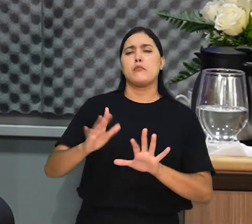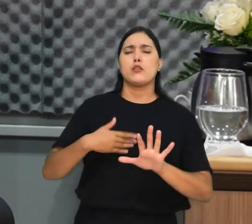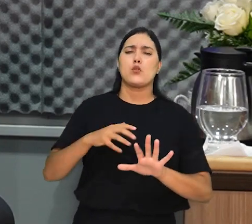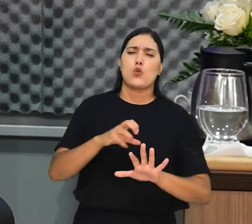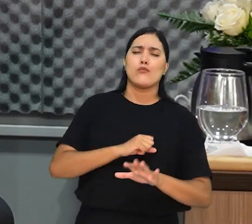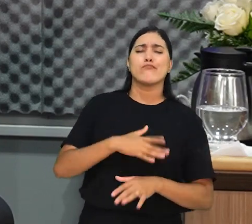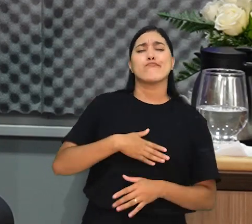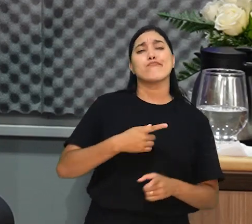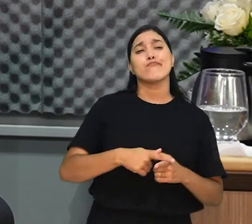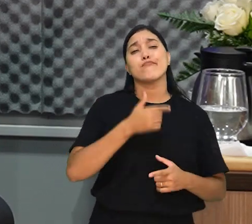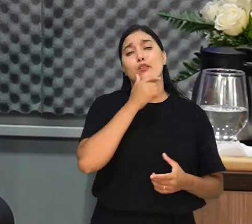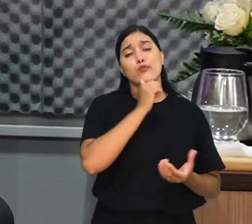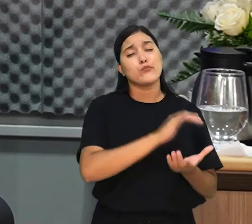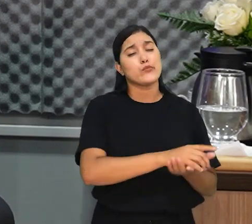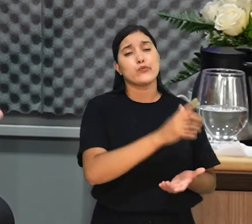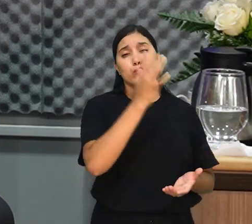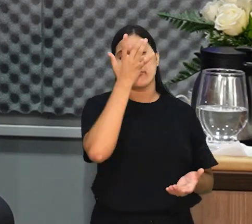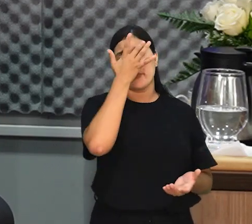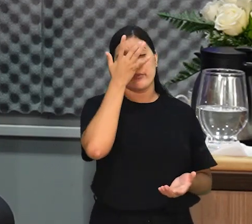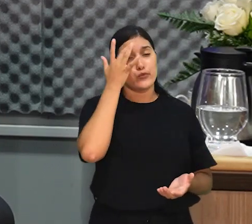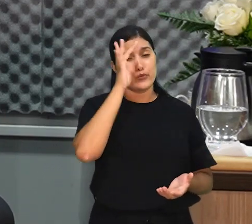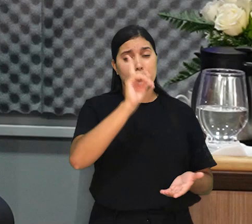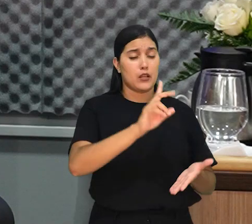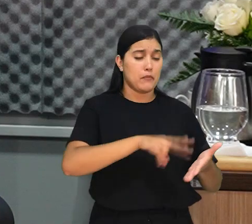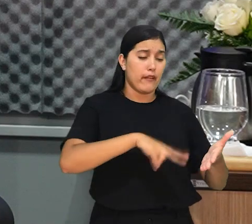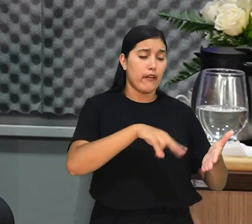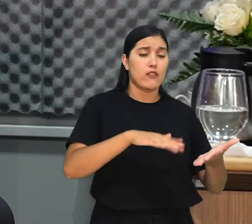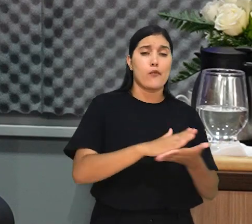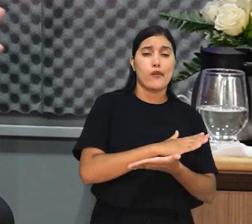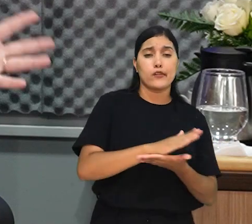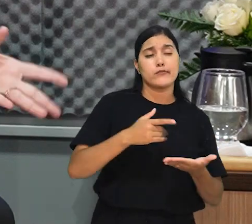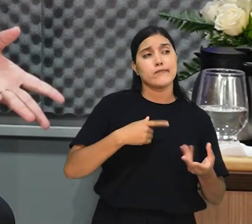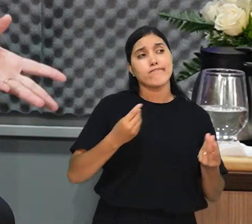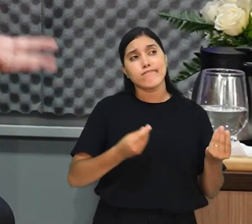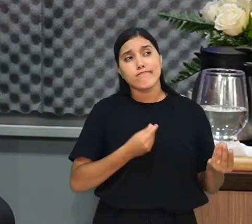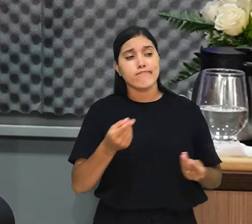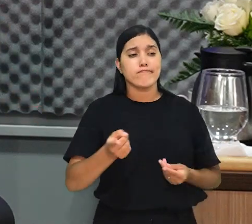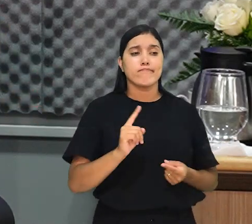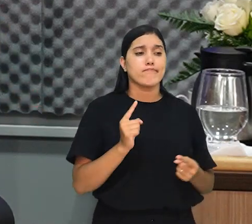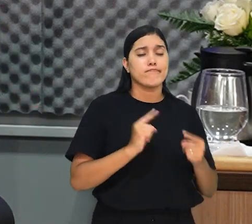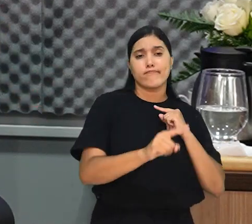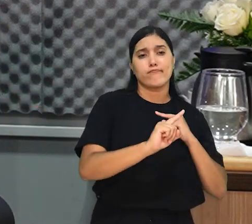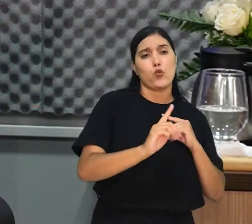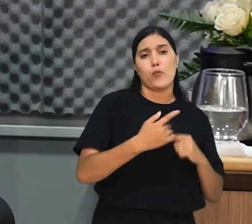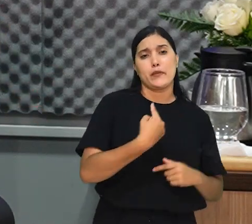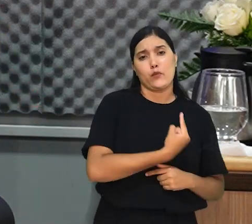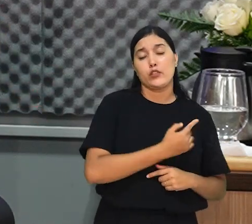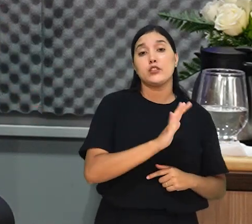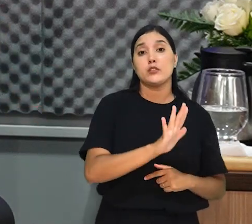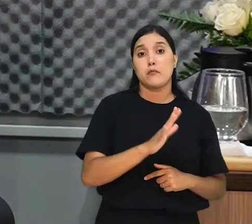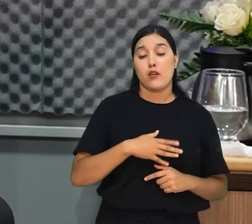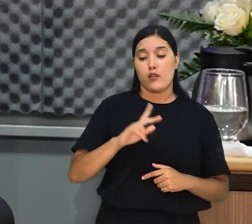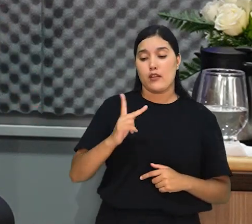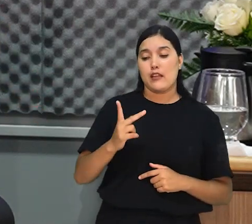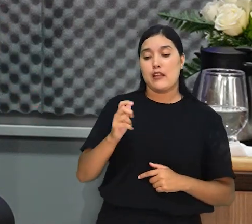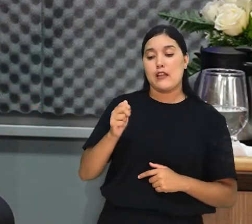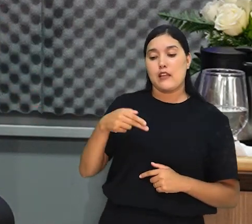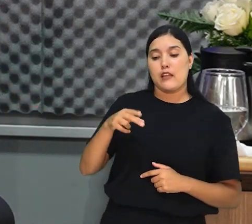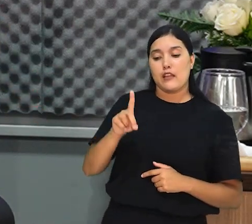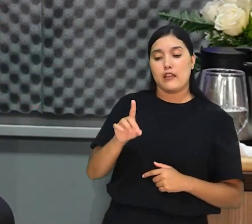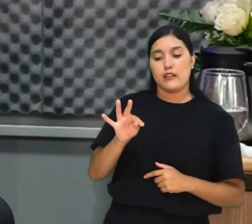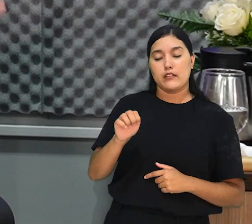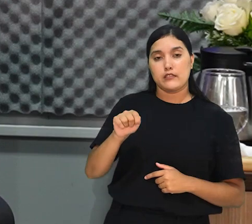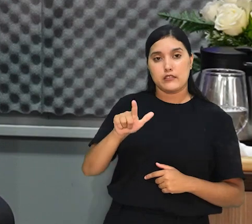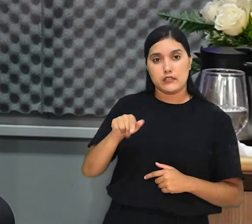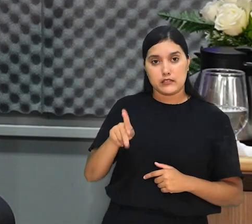ele, né? Porque o Júnior, como ele não sabe ler, então algumas coisas eu achei que ele não era mais necessário para a gente. Mas o Handitalk